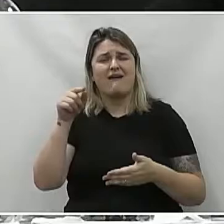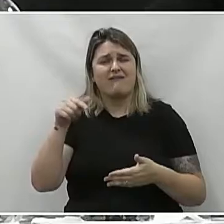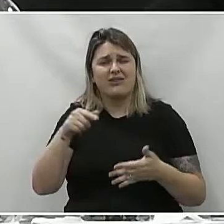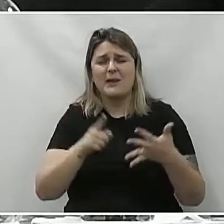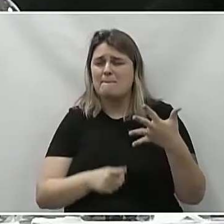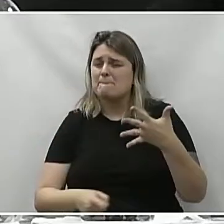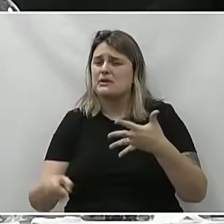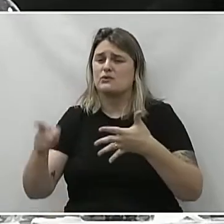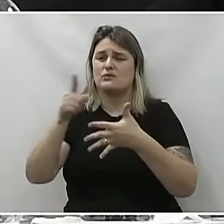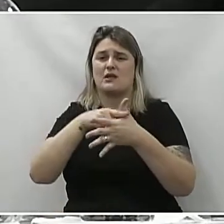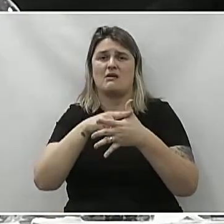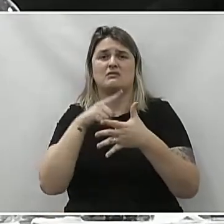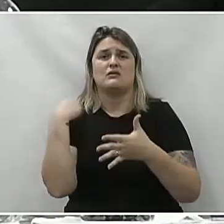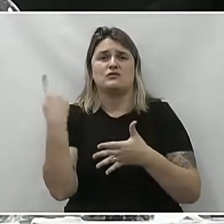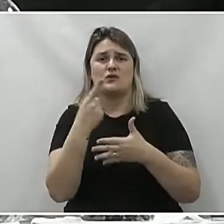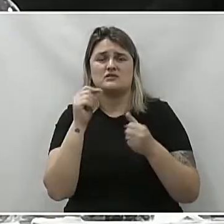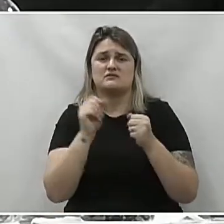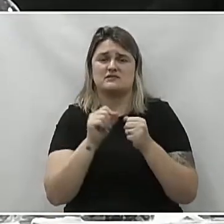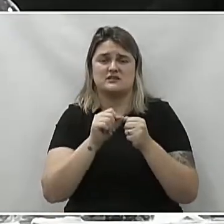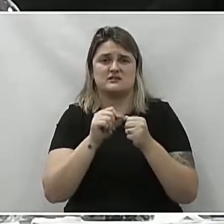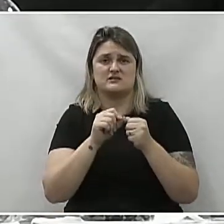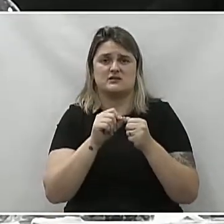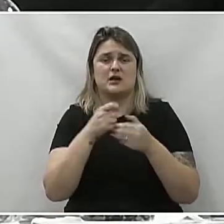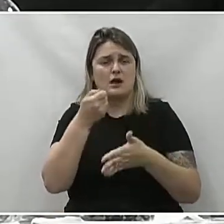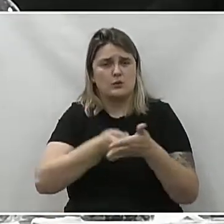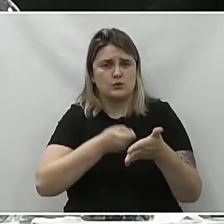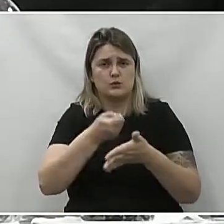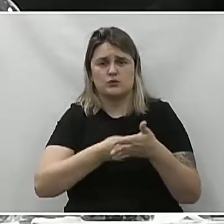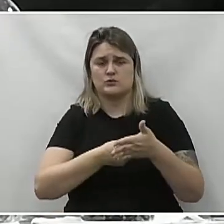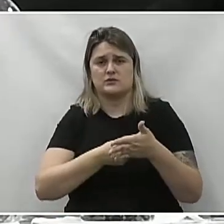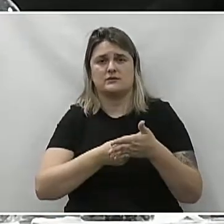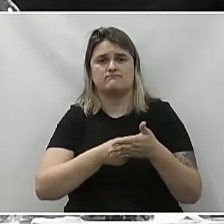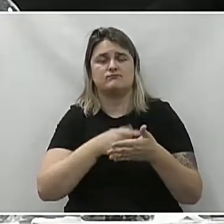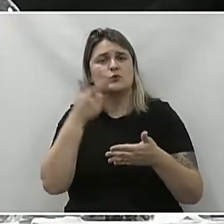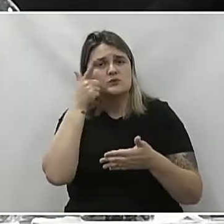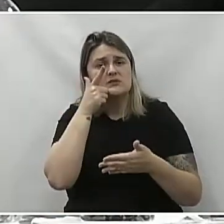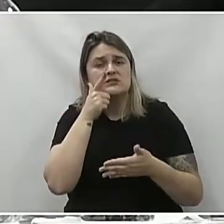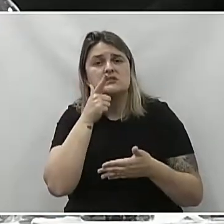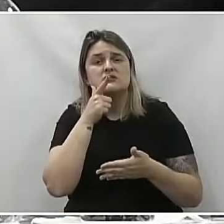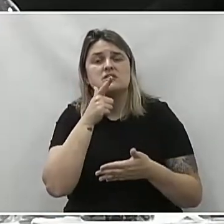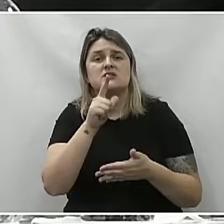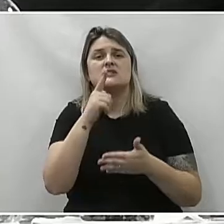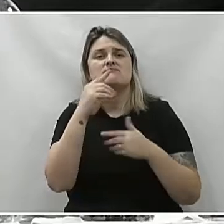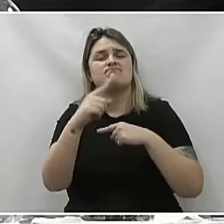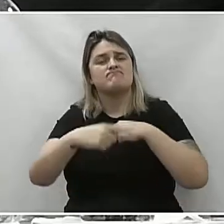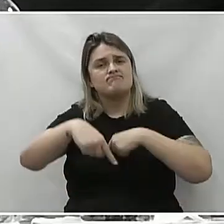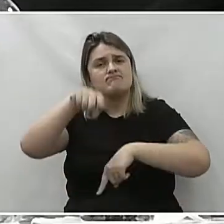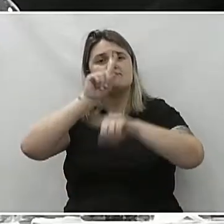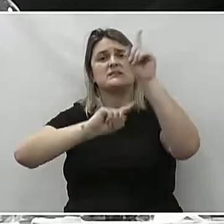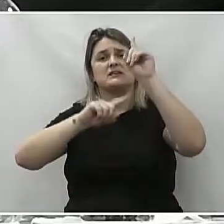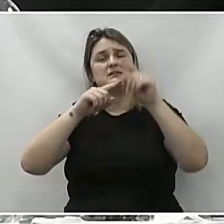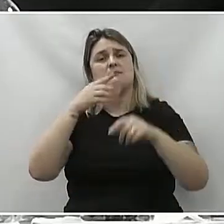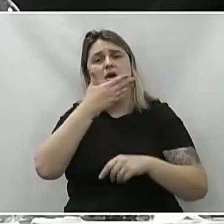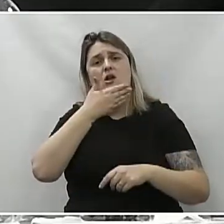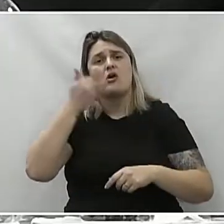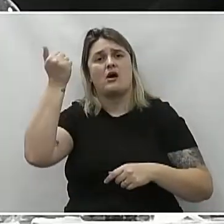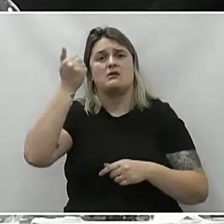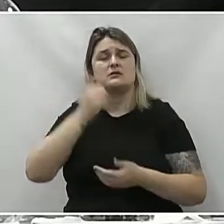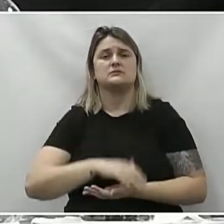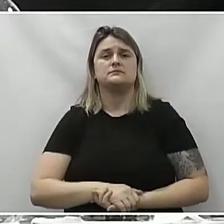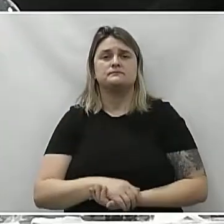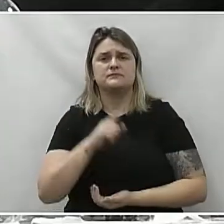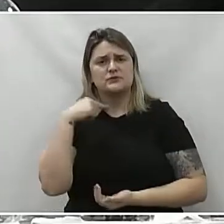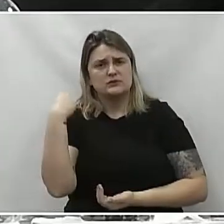faça um papel para a comunidade e seja incansável para que a melhora exista no nosso município e que a gente